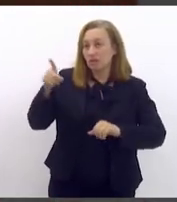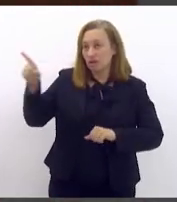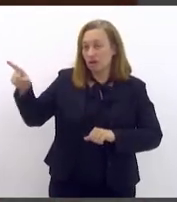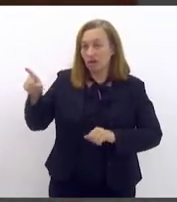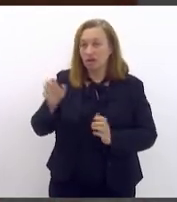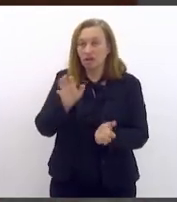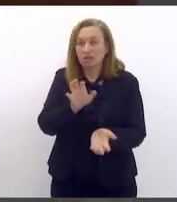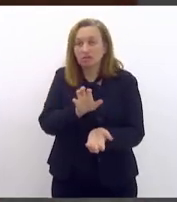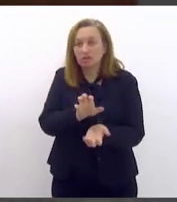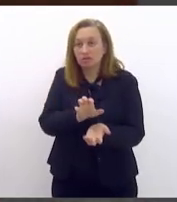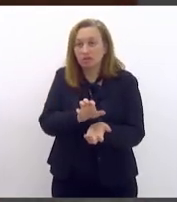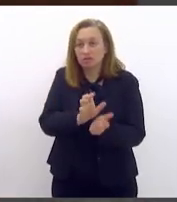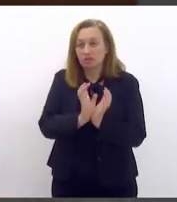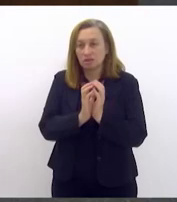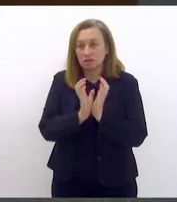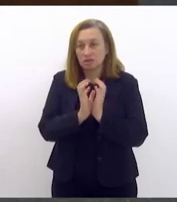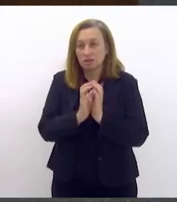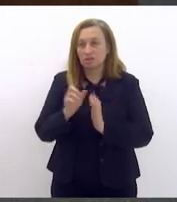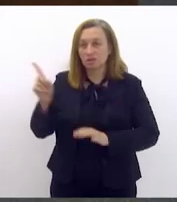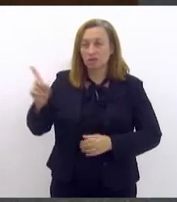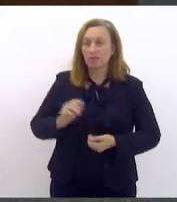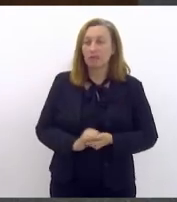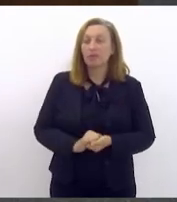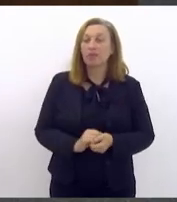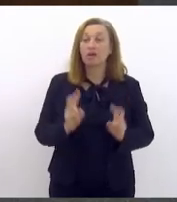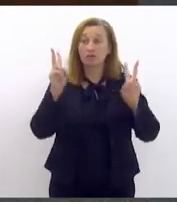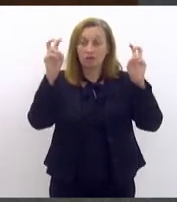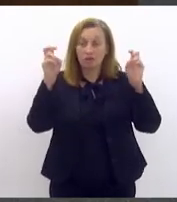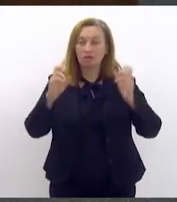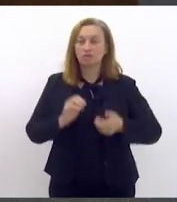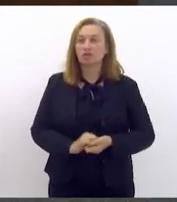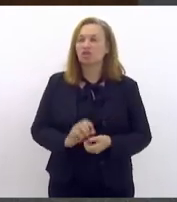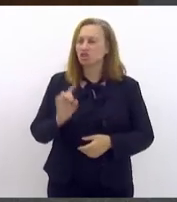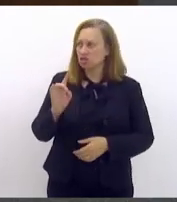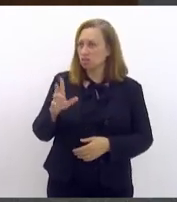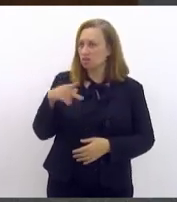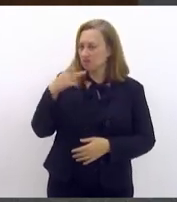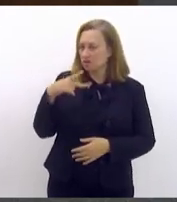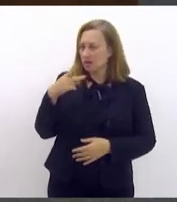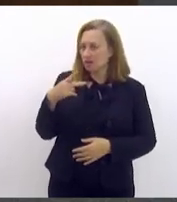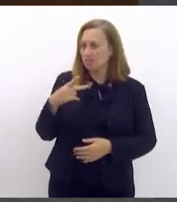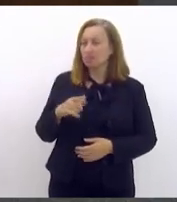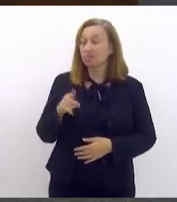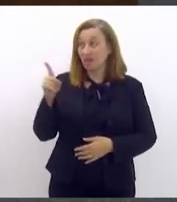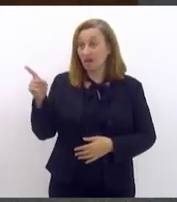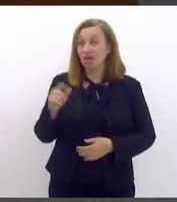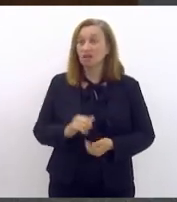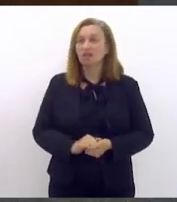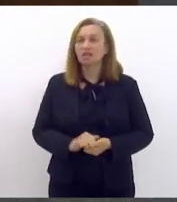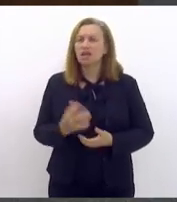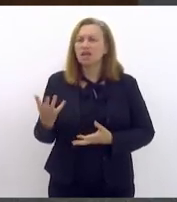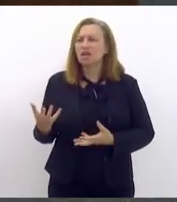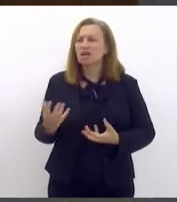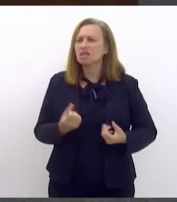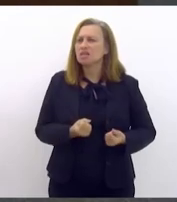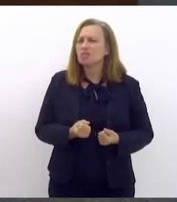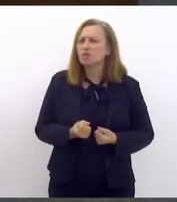assim, abre aspas, só para contextualizar, ela recebeu